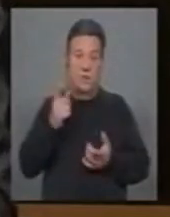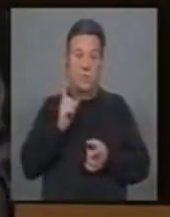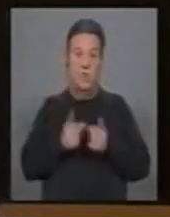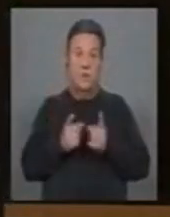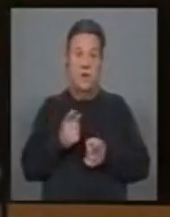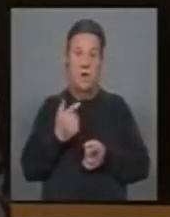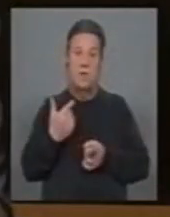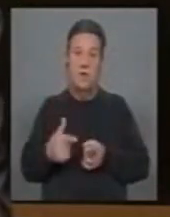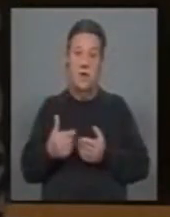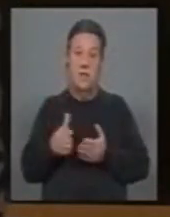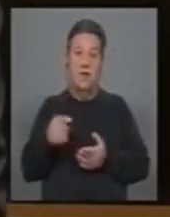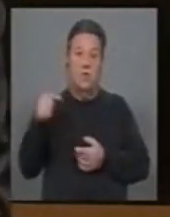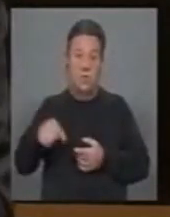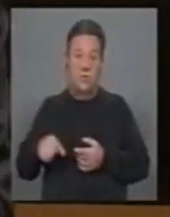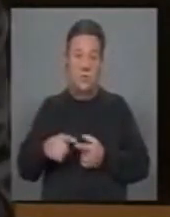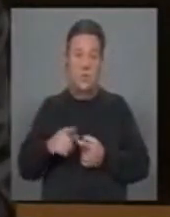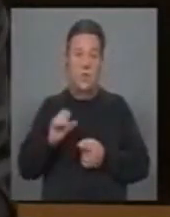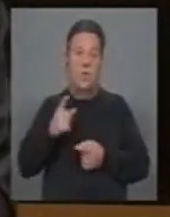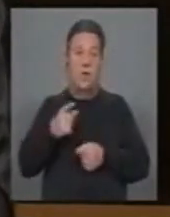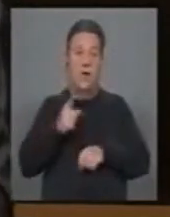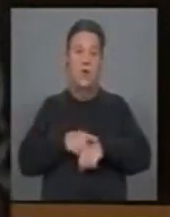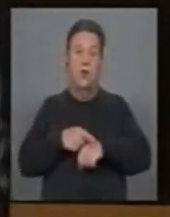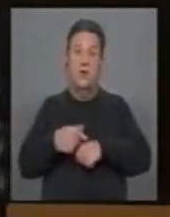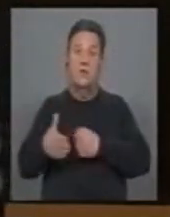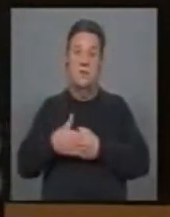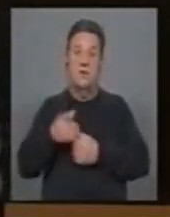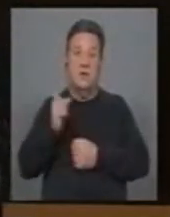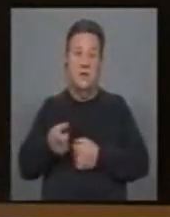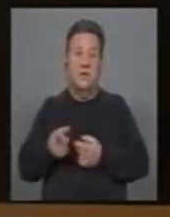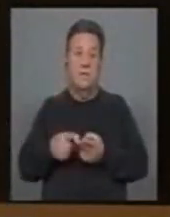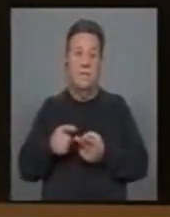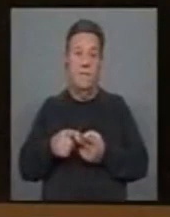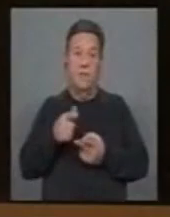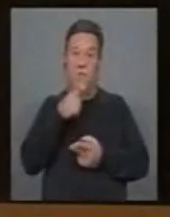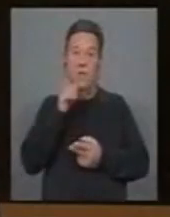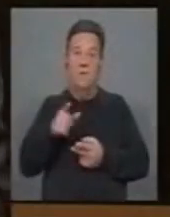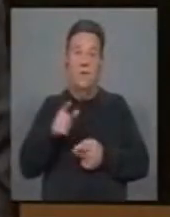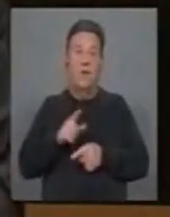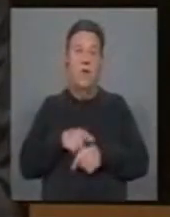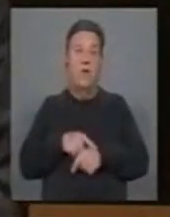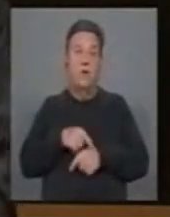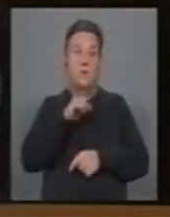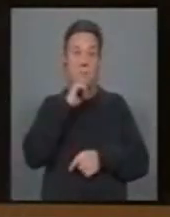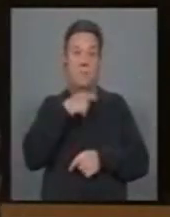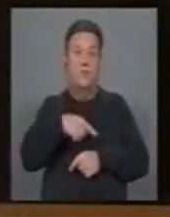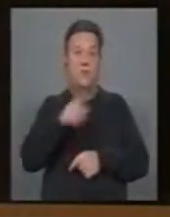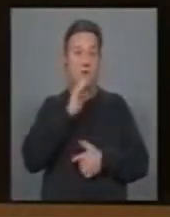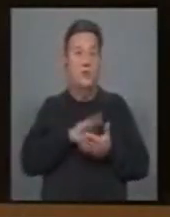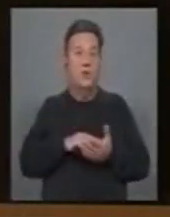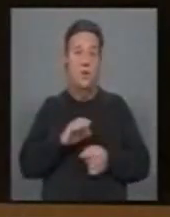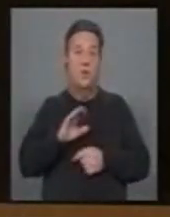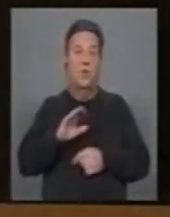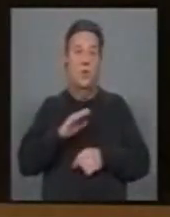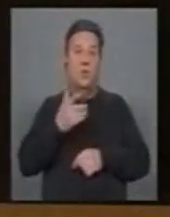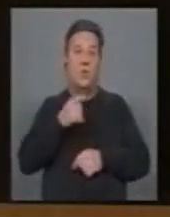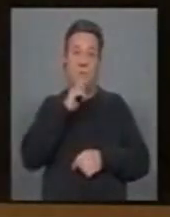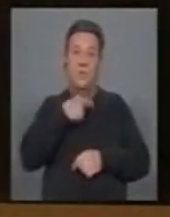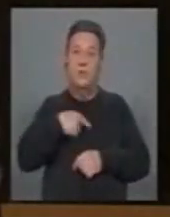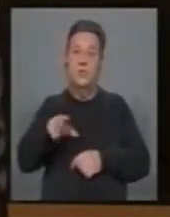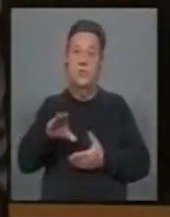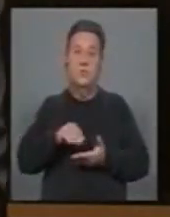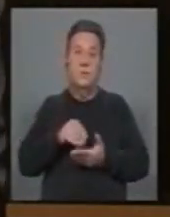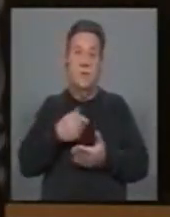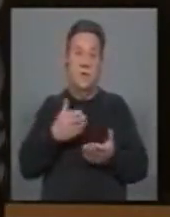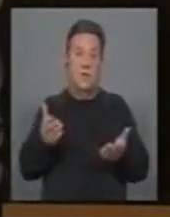o que o que é que está aberto hoje ou a que horas encerra o café a que horas é que pode ir a um restaurante A que horas ele pode ir ao supermercado